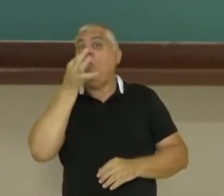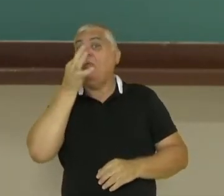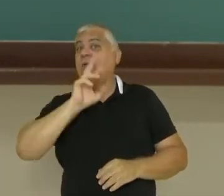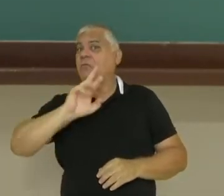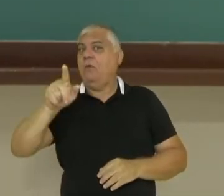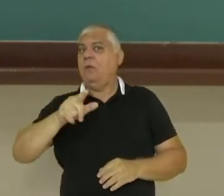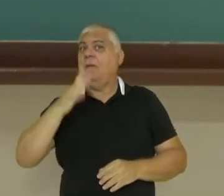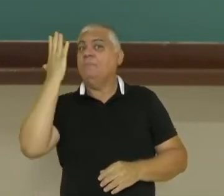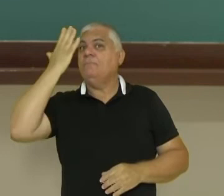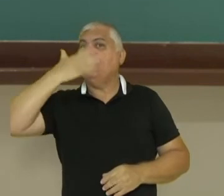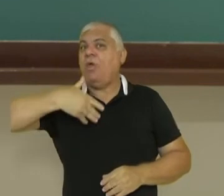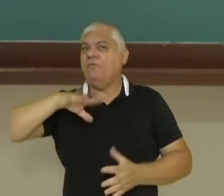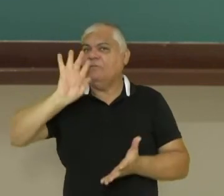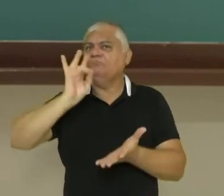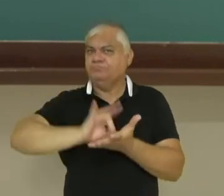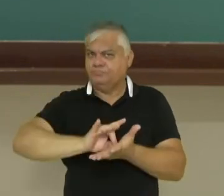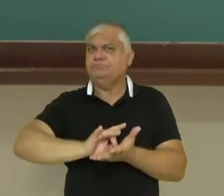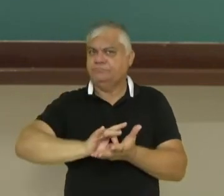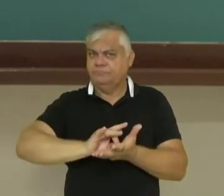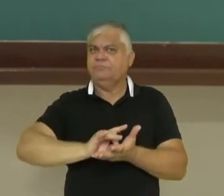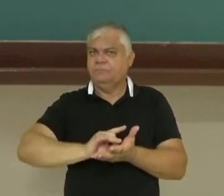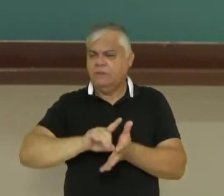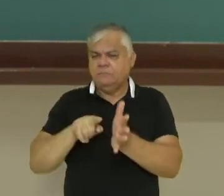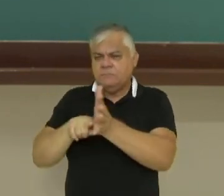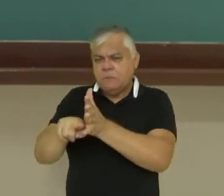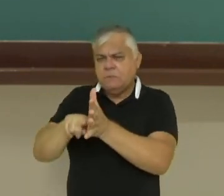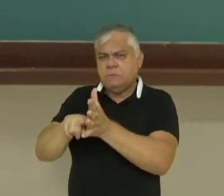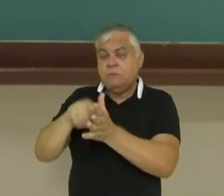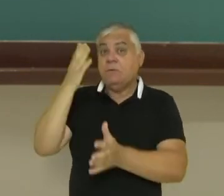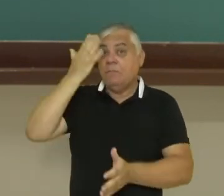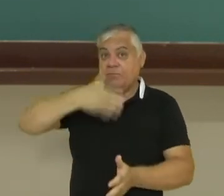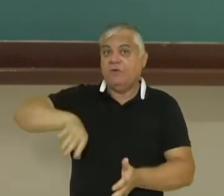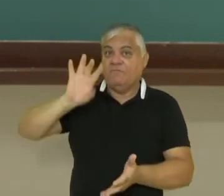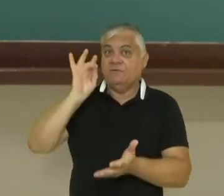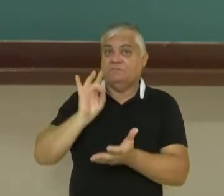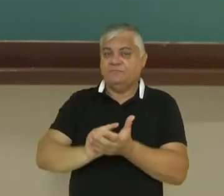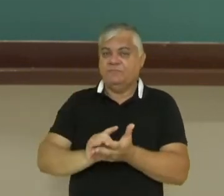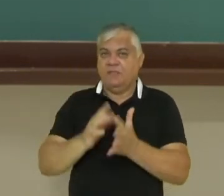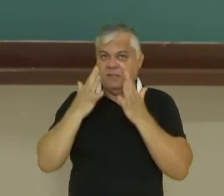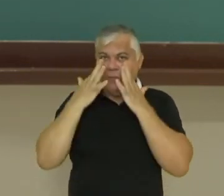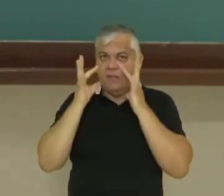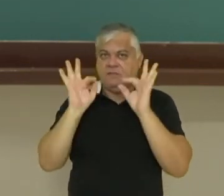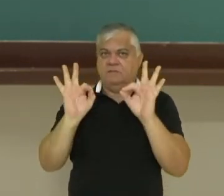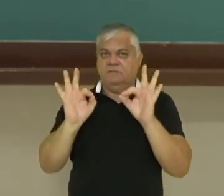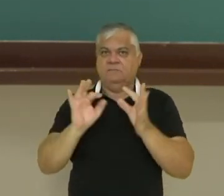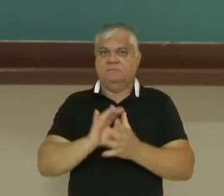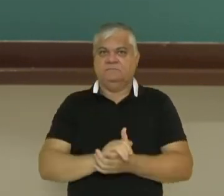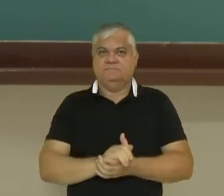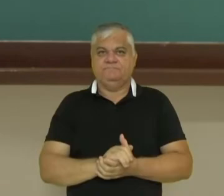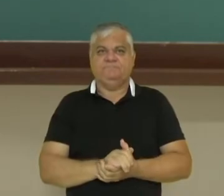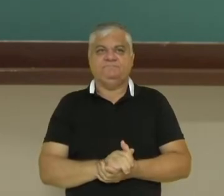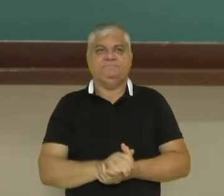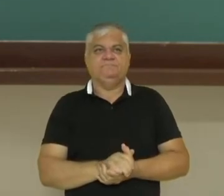fato. Fato muito bem descrito. Então preste bem atenção nisso.